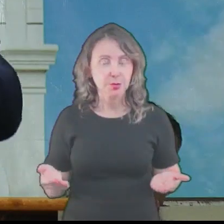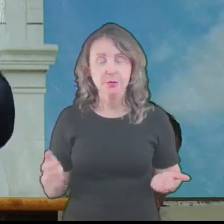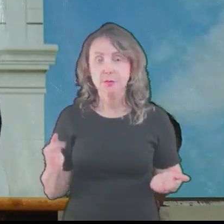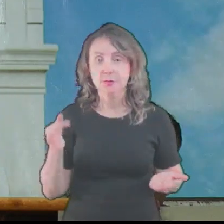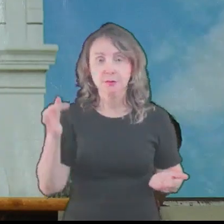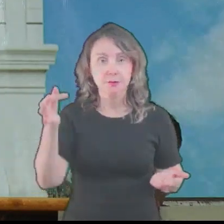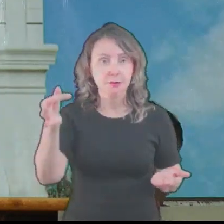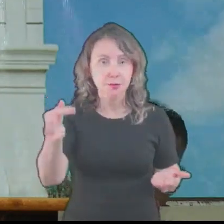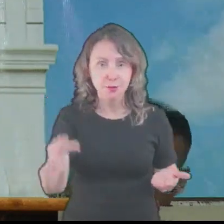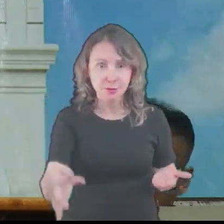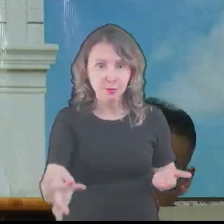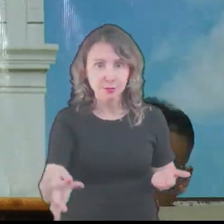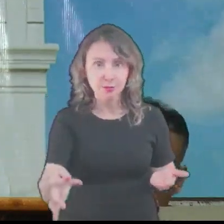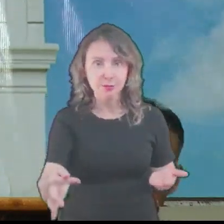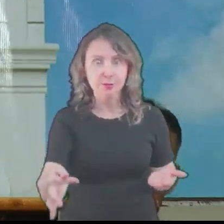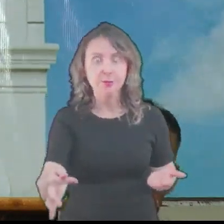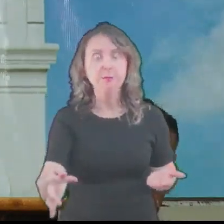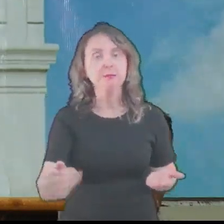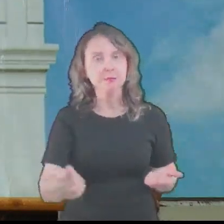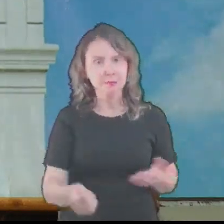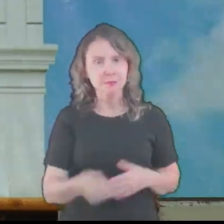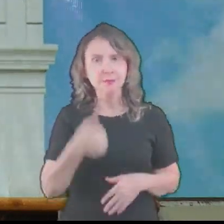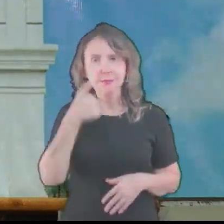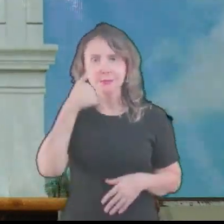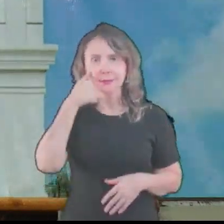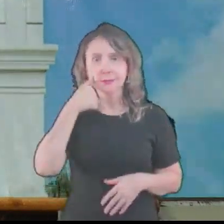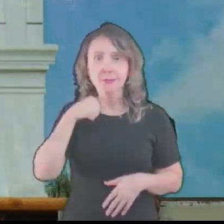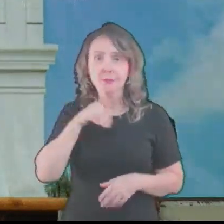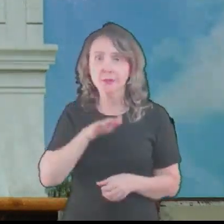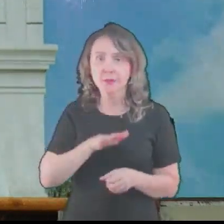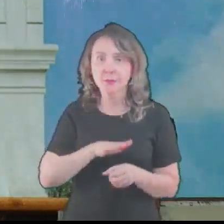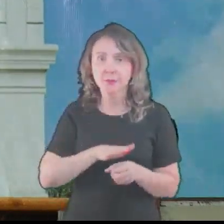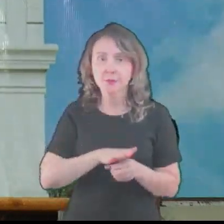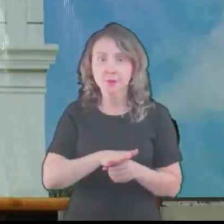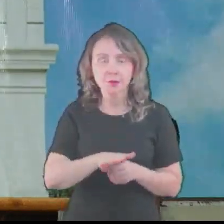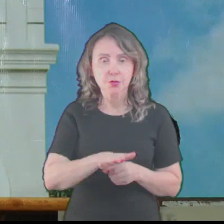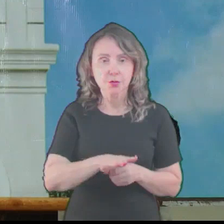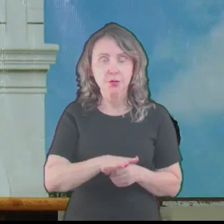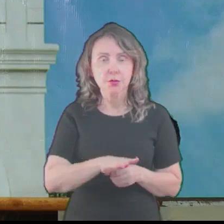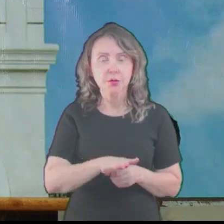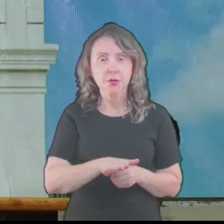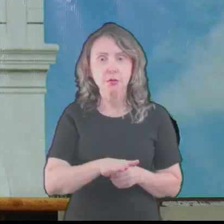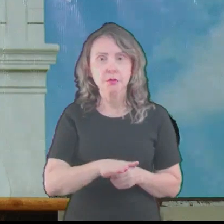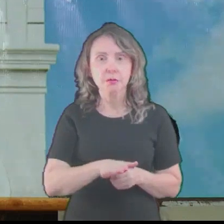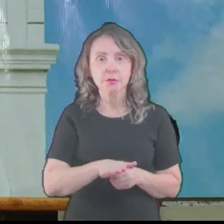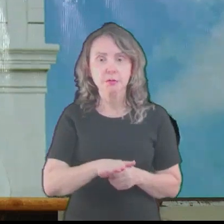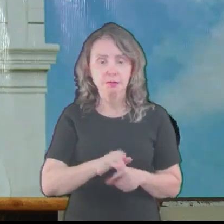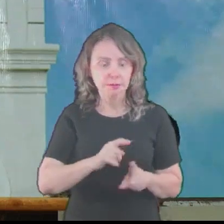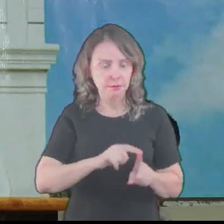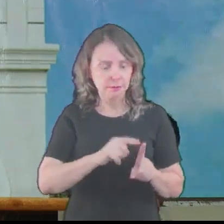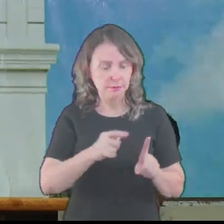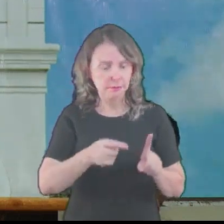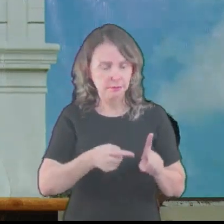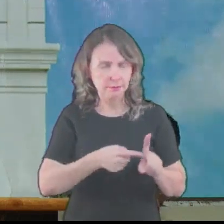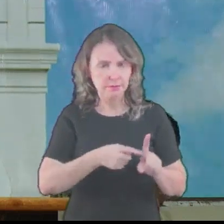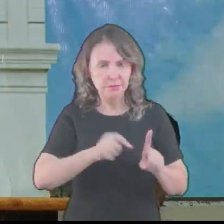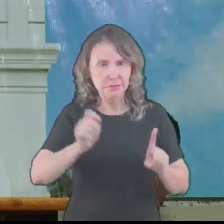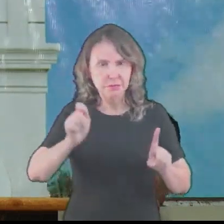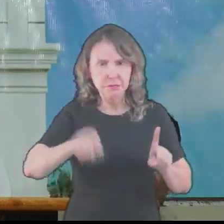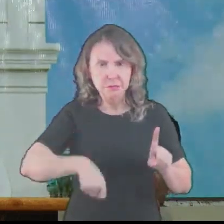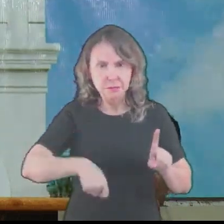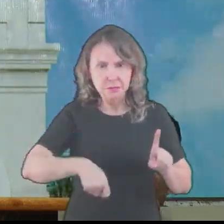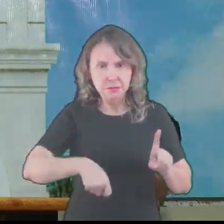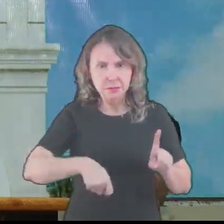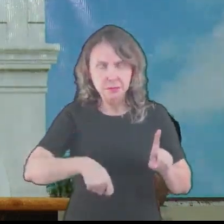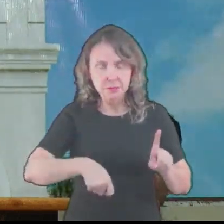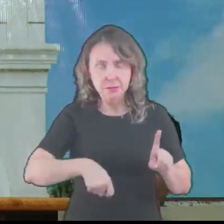amanhã. Uma mulher que não conhece um homem, poder gerar é uma